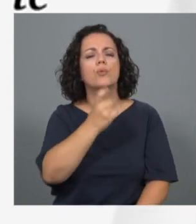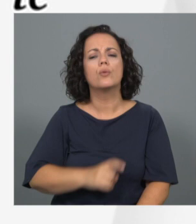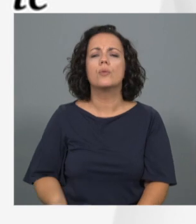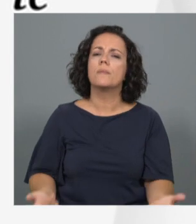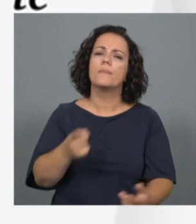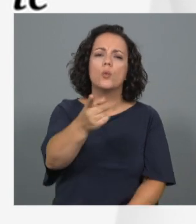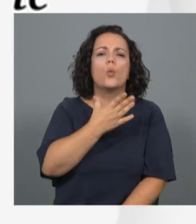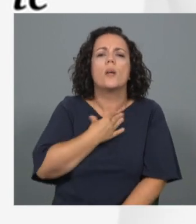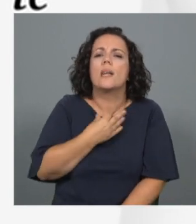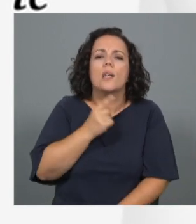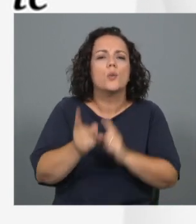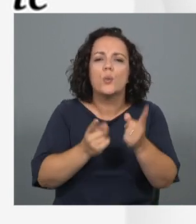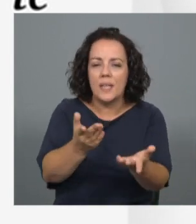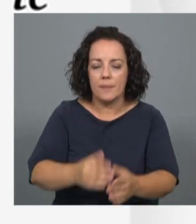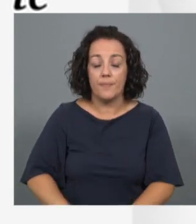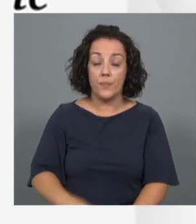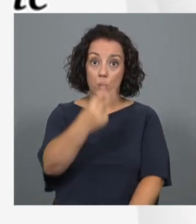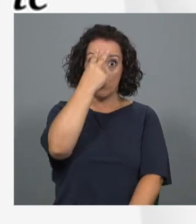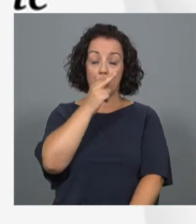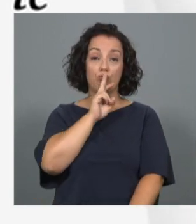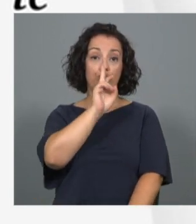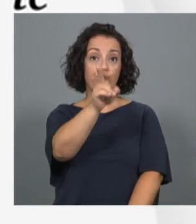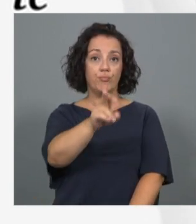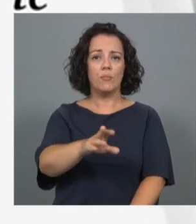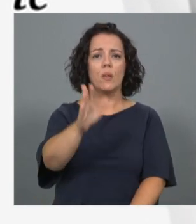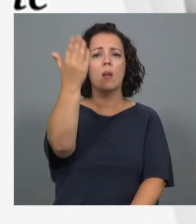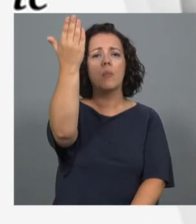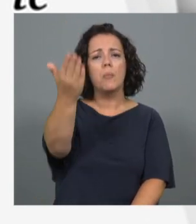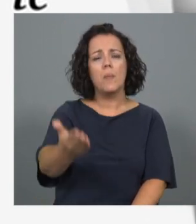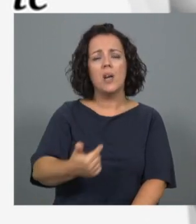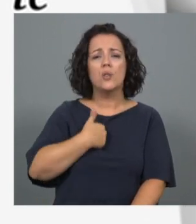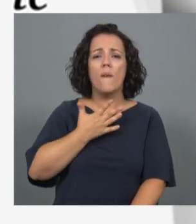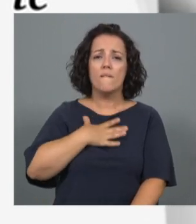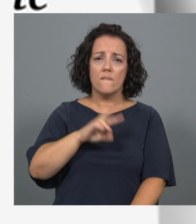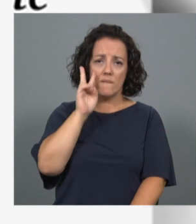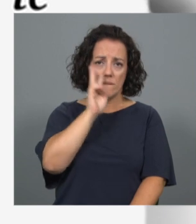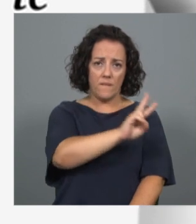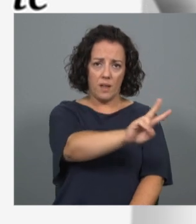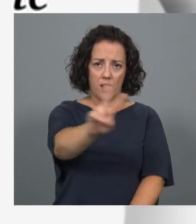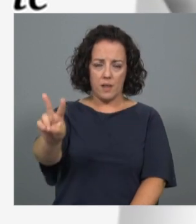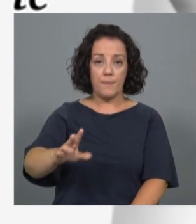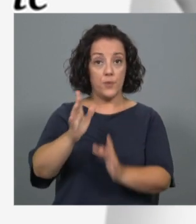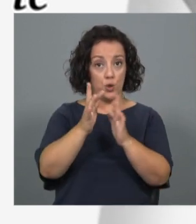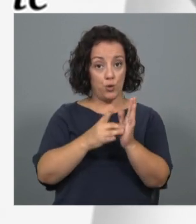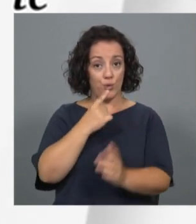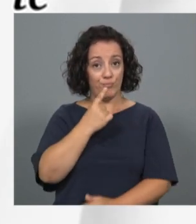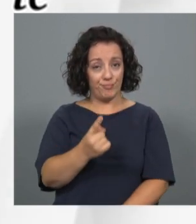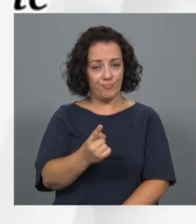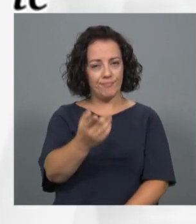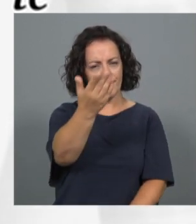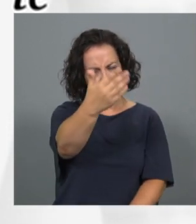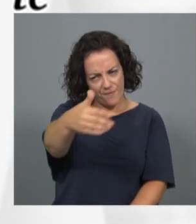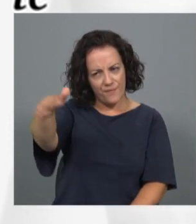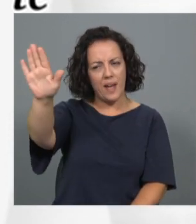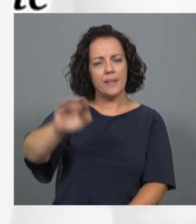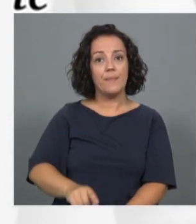que eu te faça? O cego respondeu-lhe: Mestre, que eu veja. Jesus disse-lhe: Vai, a